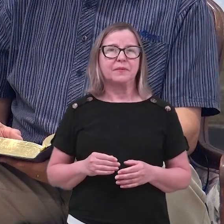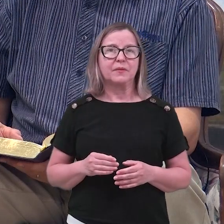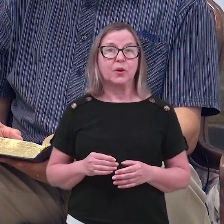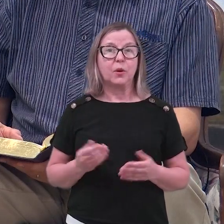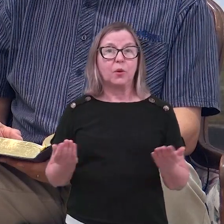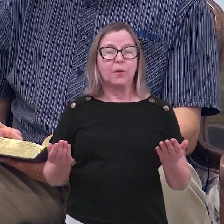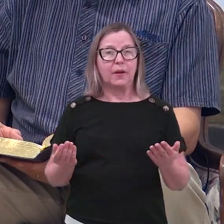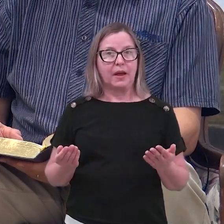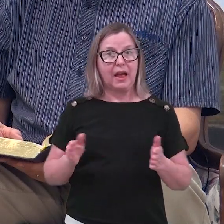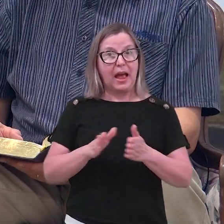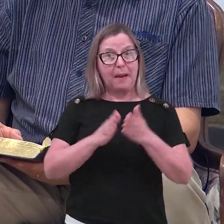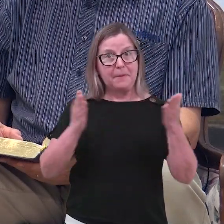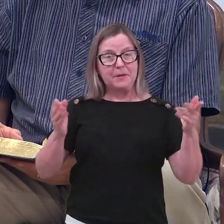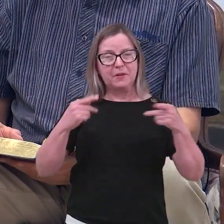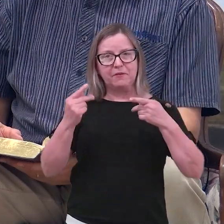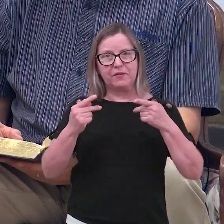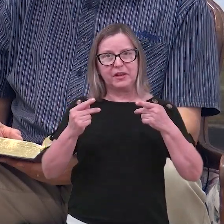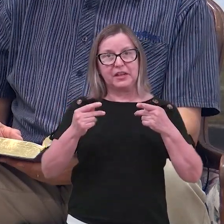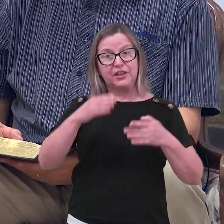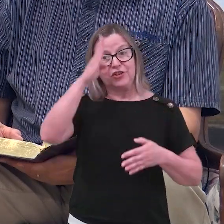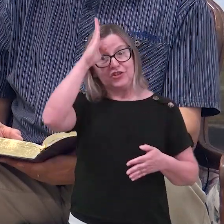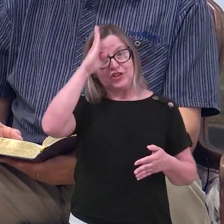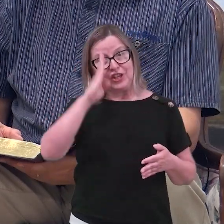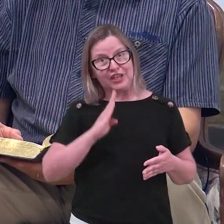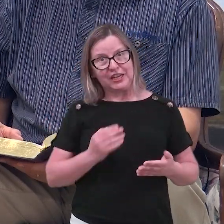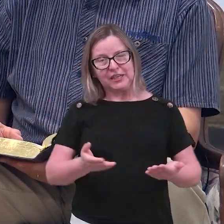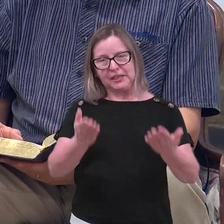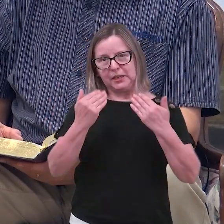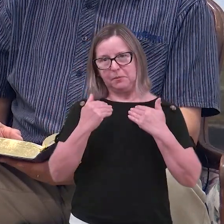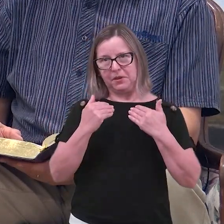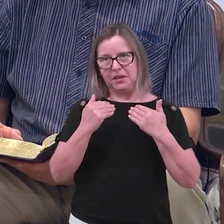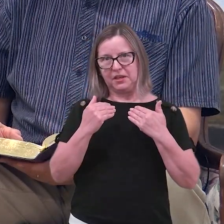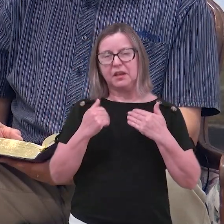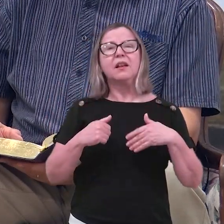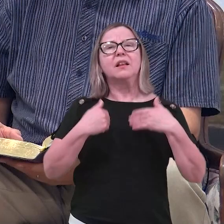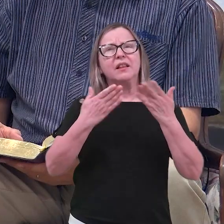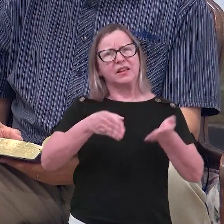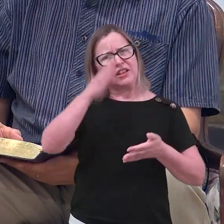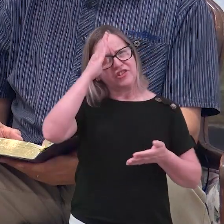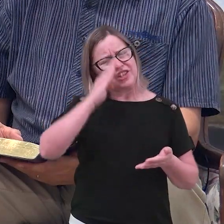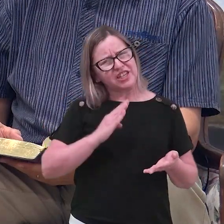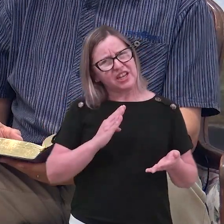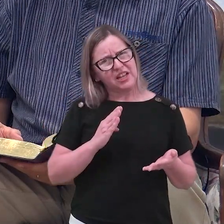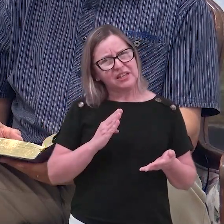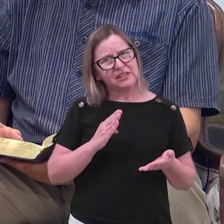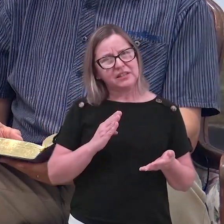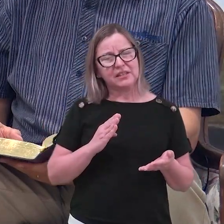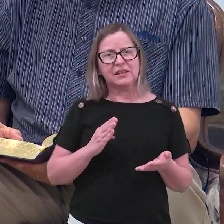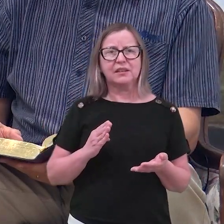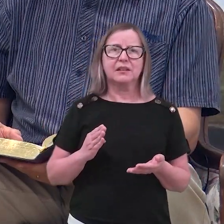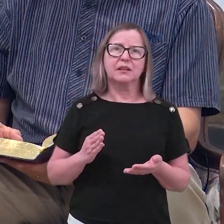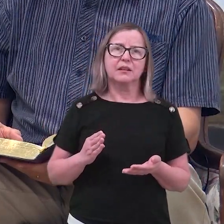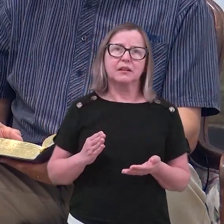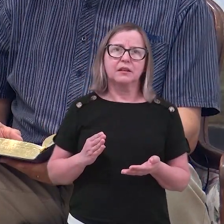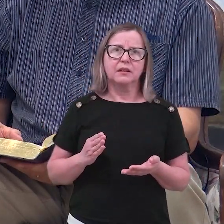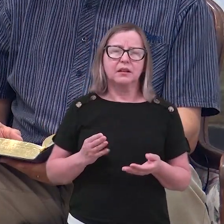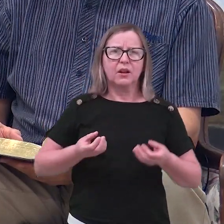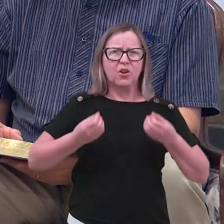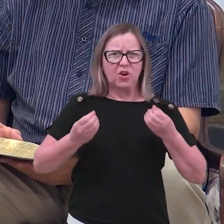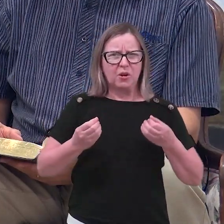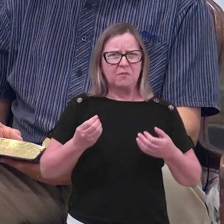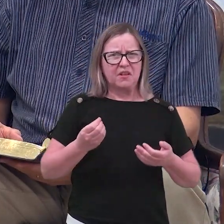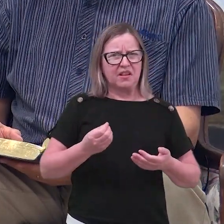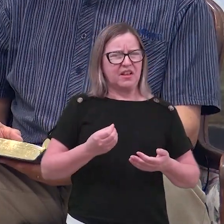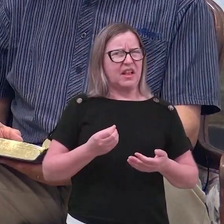a Bíblia diz assim, de graça recebei? De graça dai. De graça dai. Que conversa é essa, meu irmão? Você fica aí indo em igrejas, indo